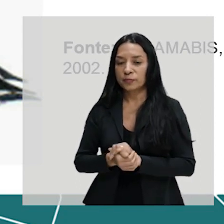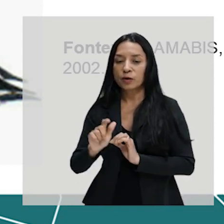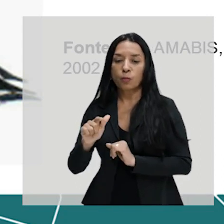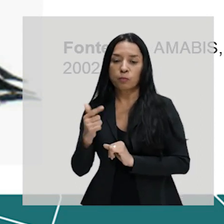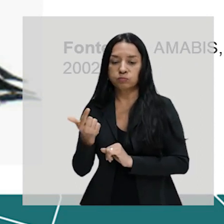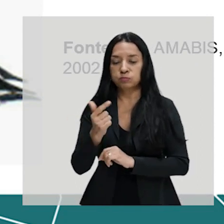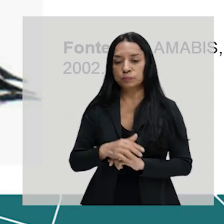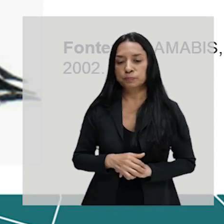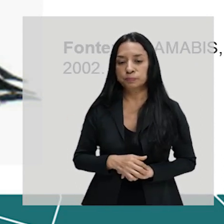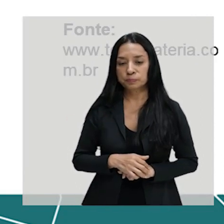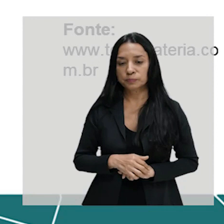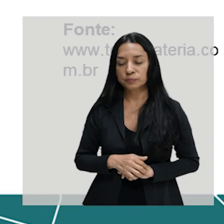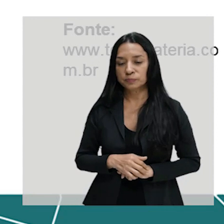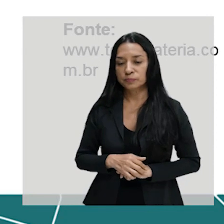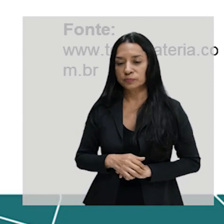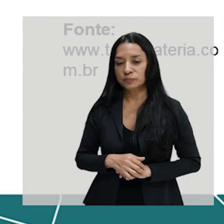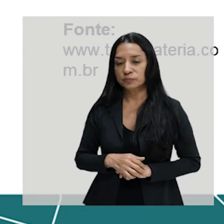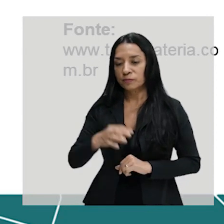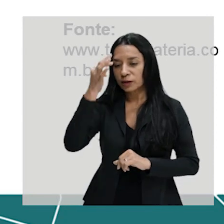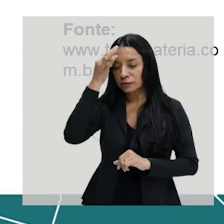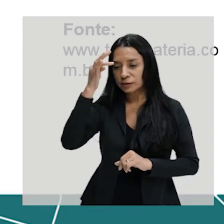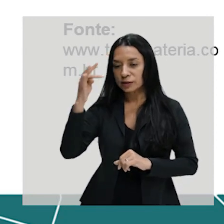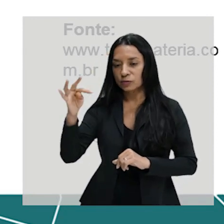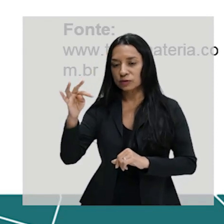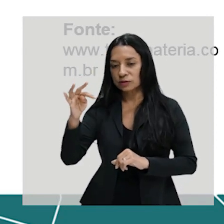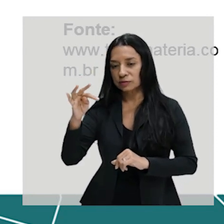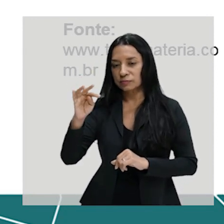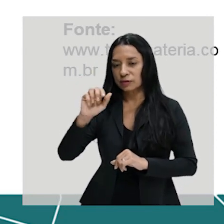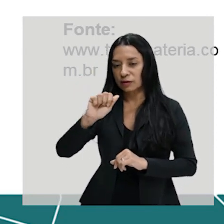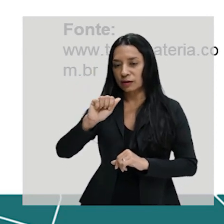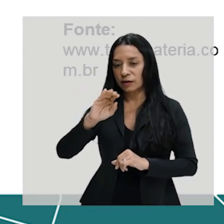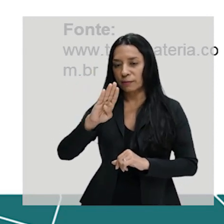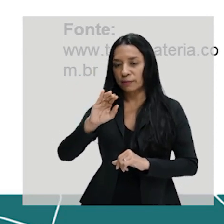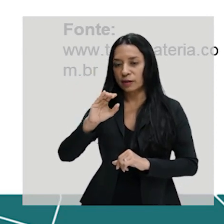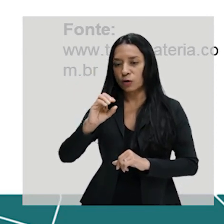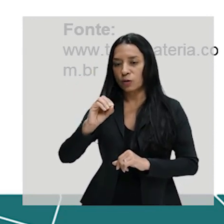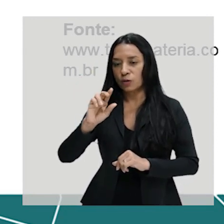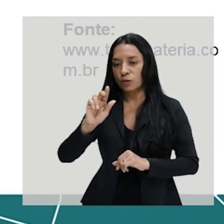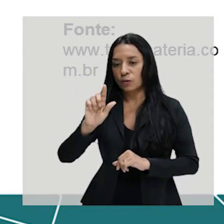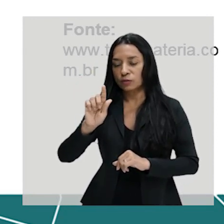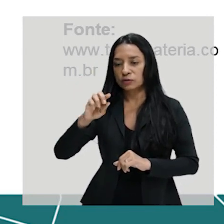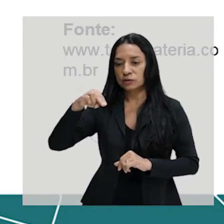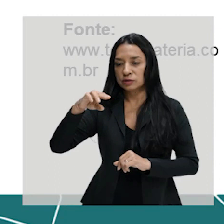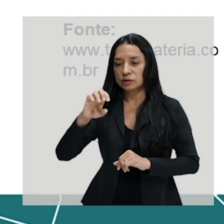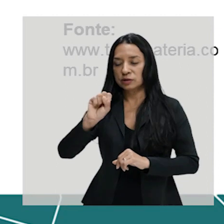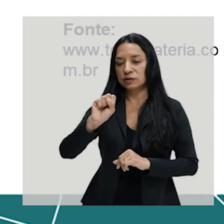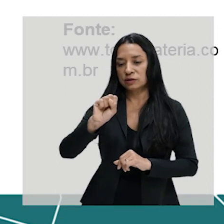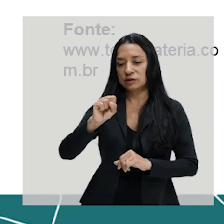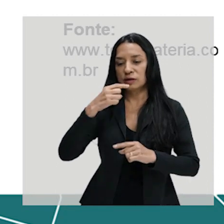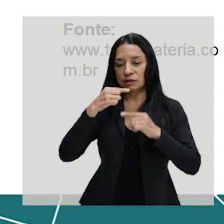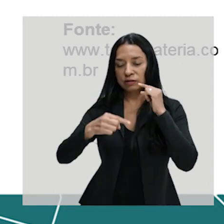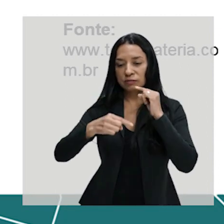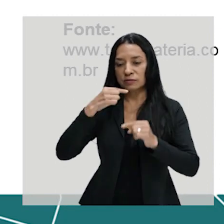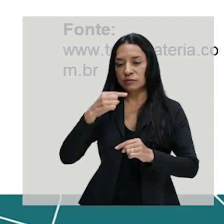Ok e essa teoria da abiogênese ela era muito defendida principalmente